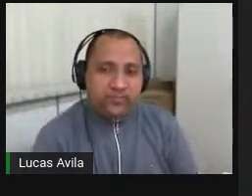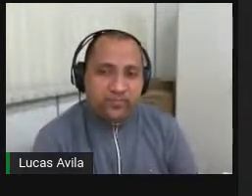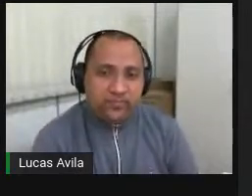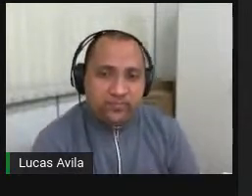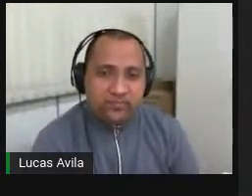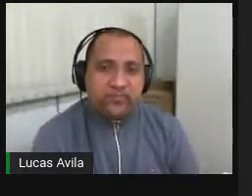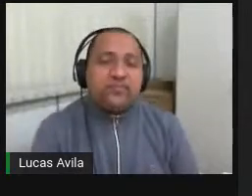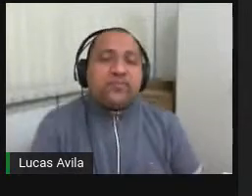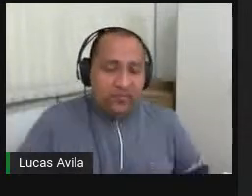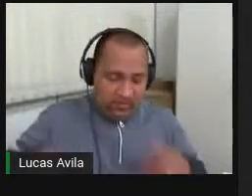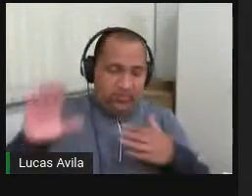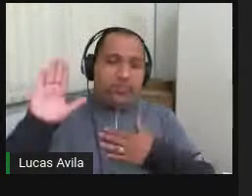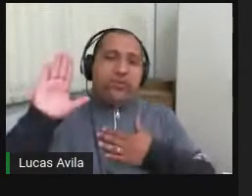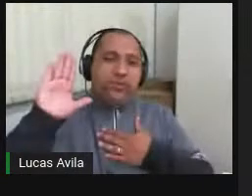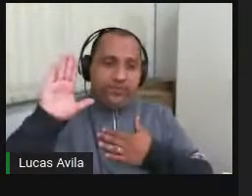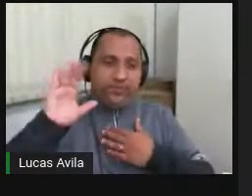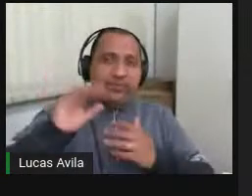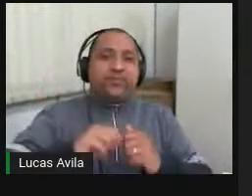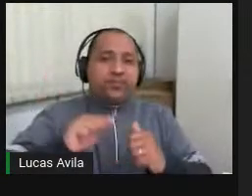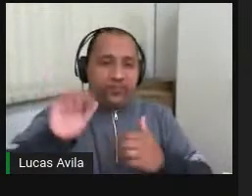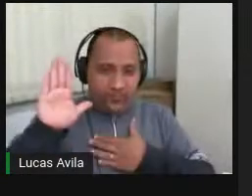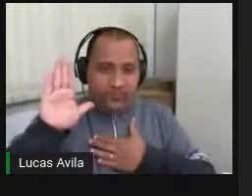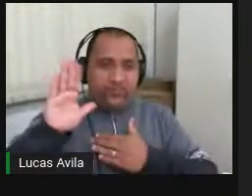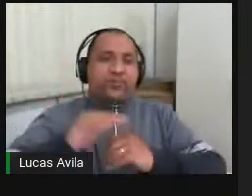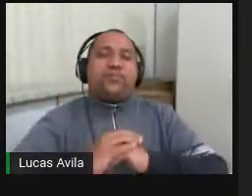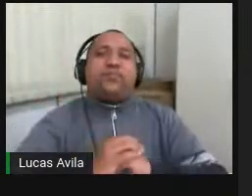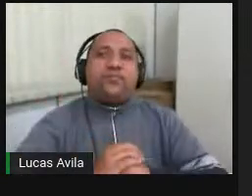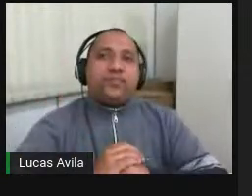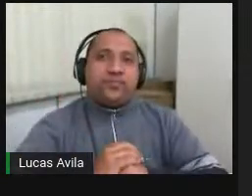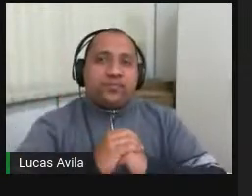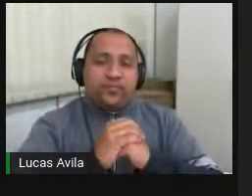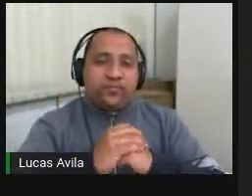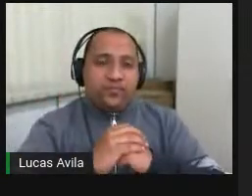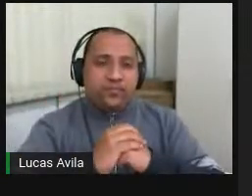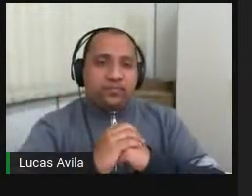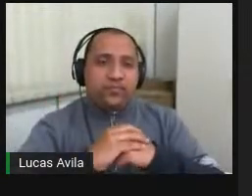Assim eu prometo. Assim eu prometo.